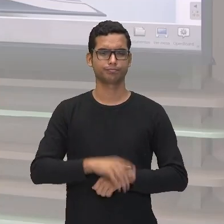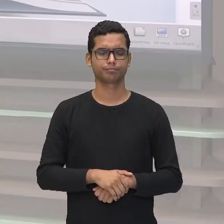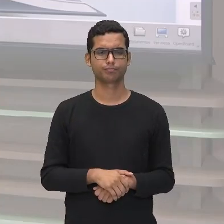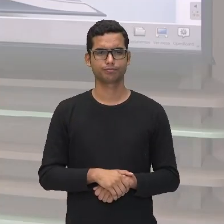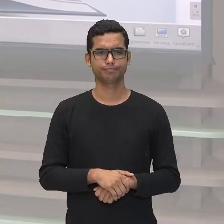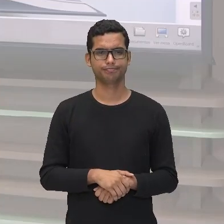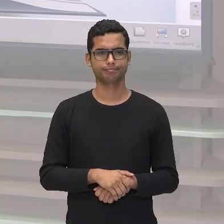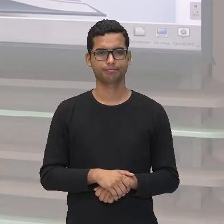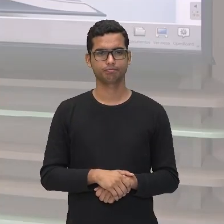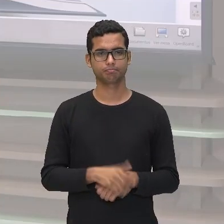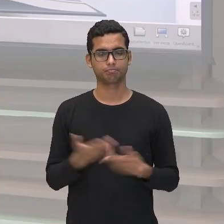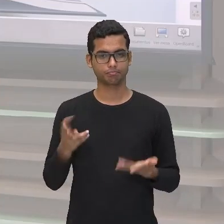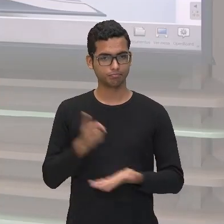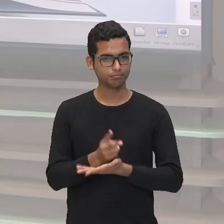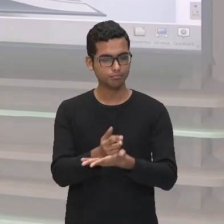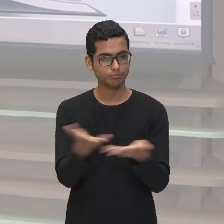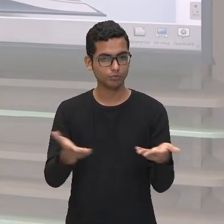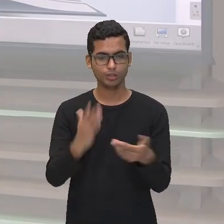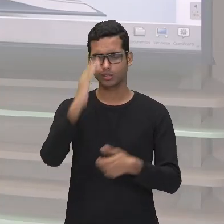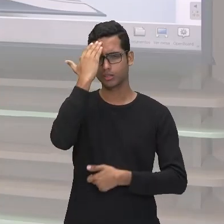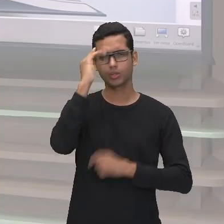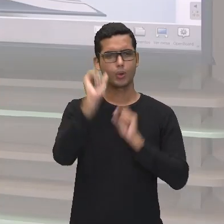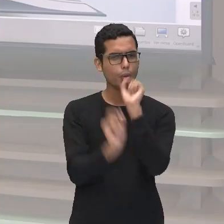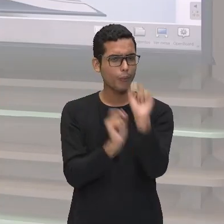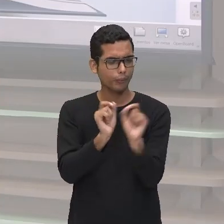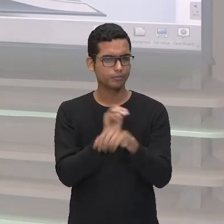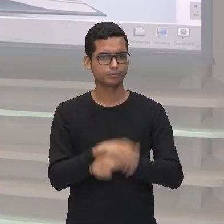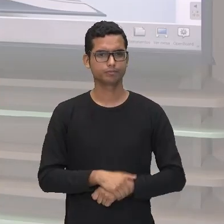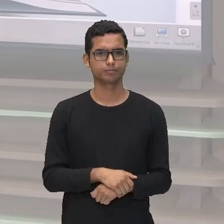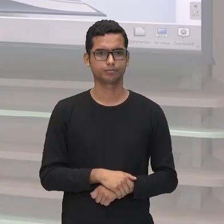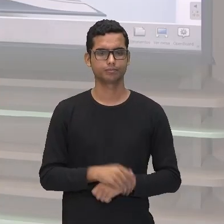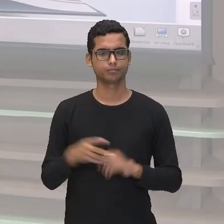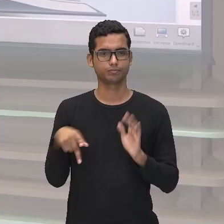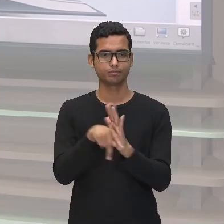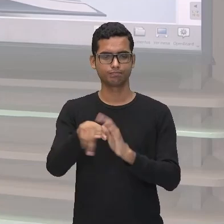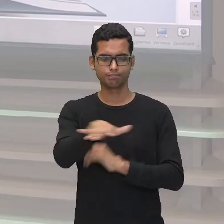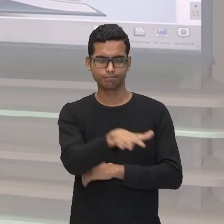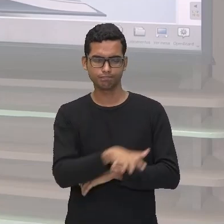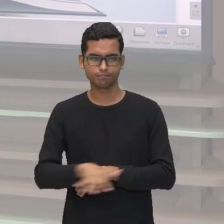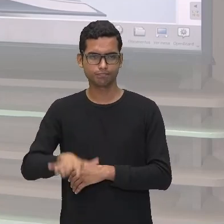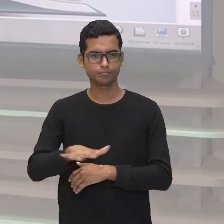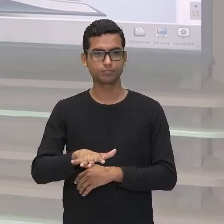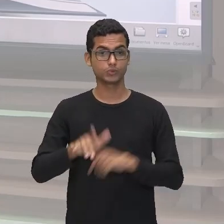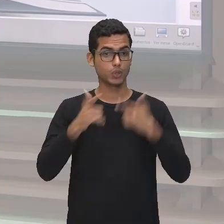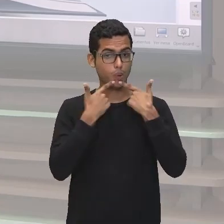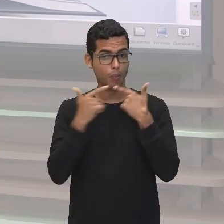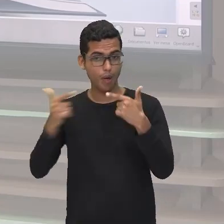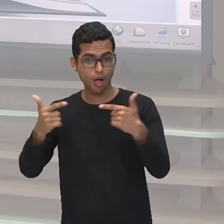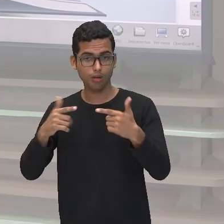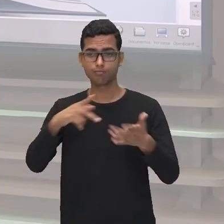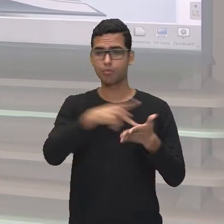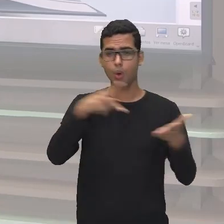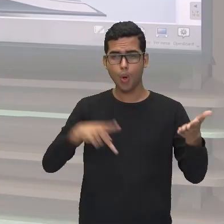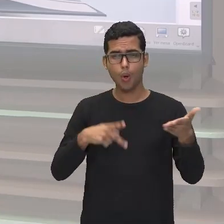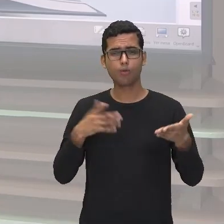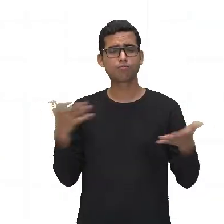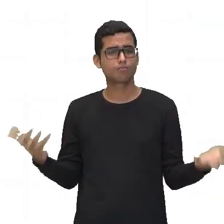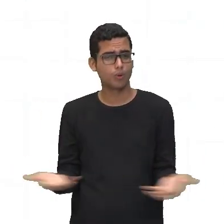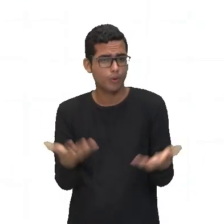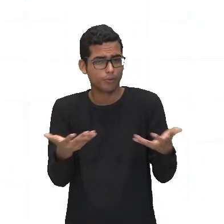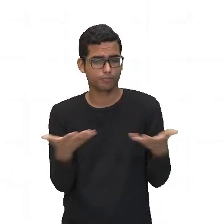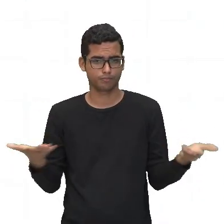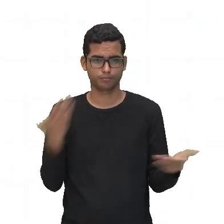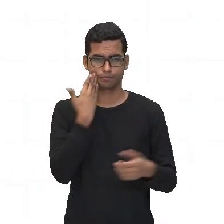seguindo, nós vamos entender agora, em relação aos poemas e à linguagem, né, os sentidos. Então,